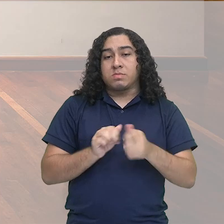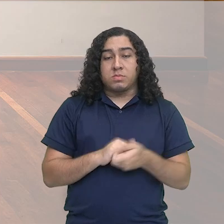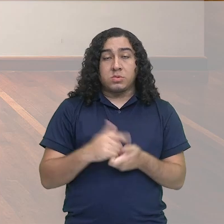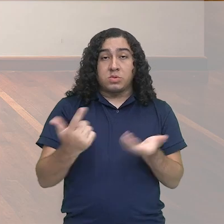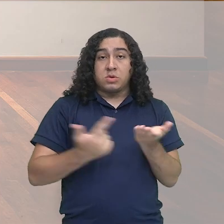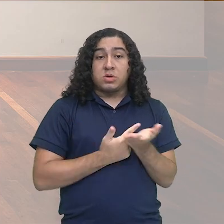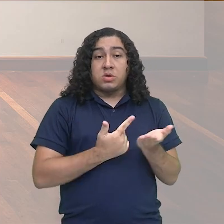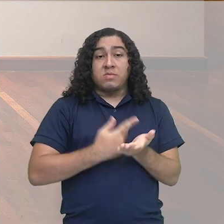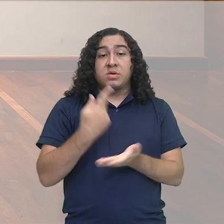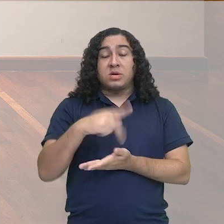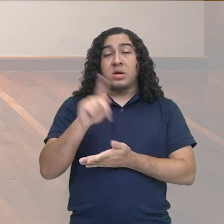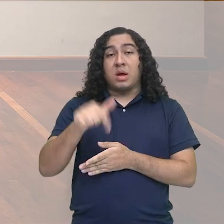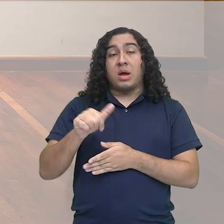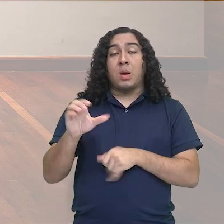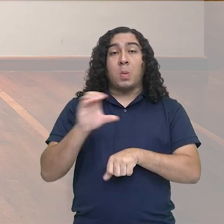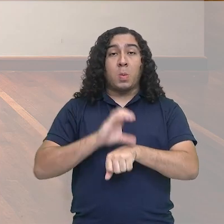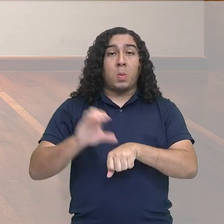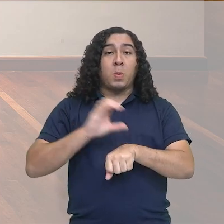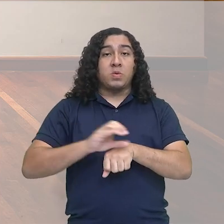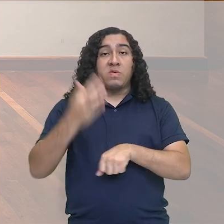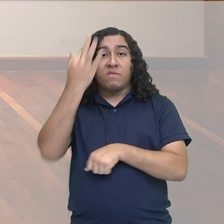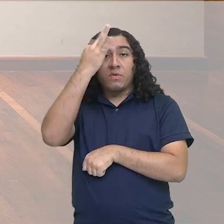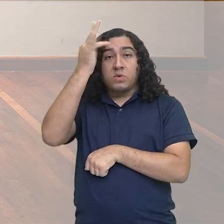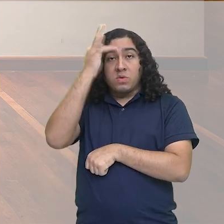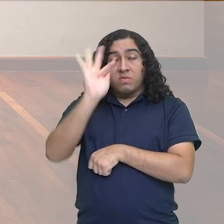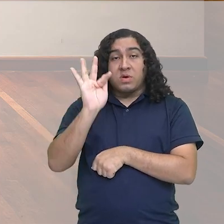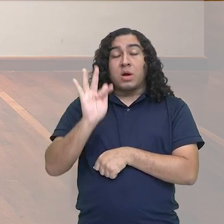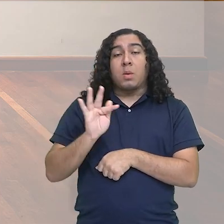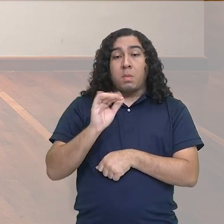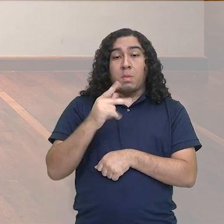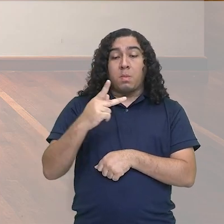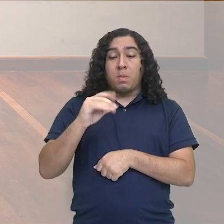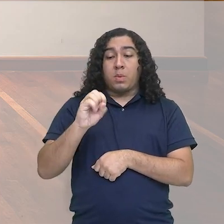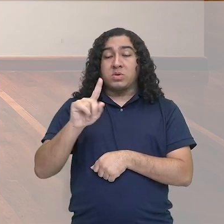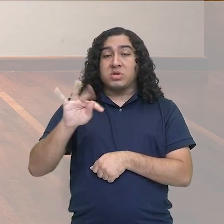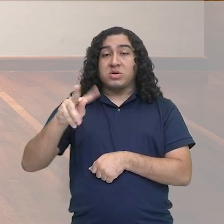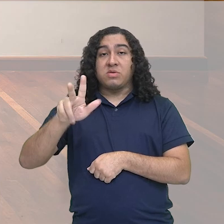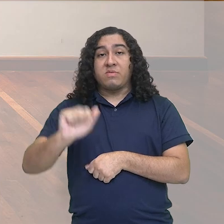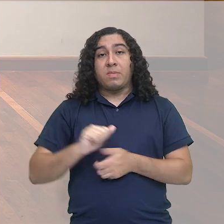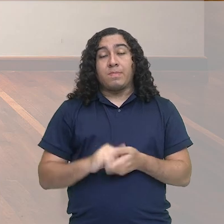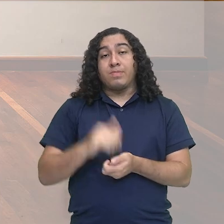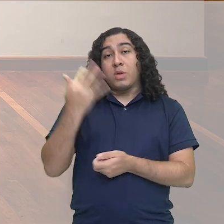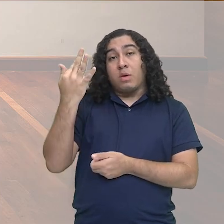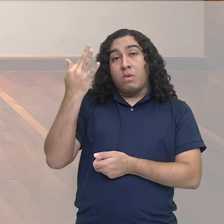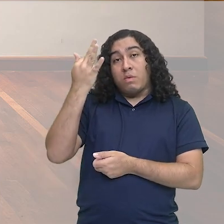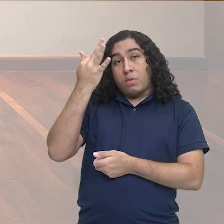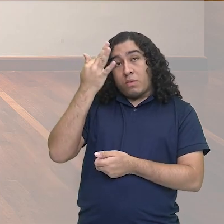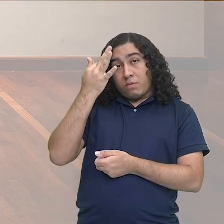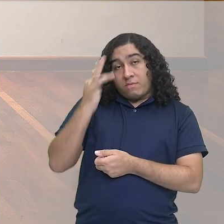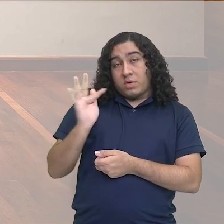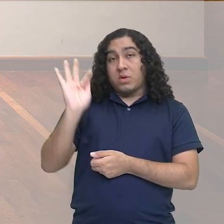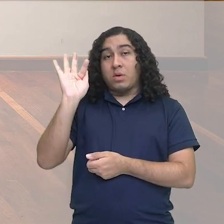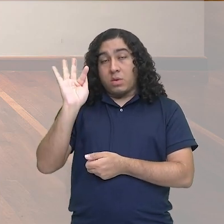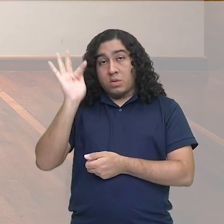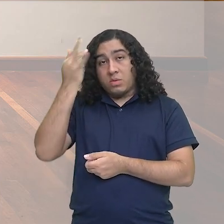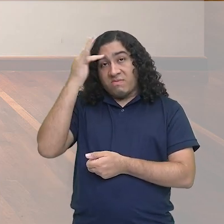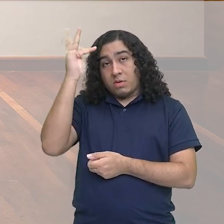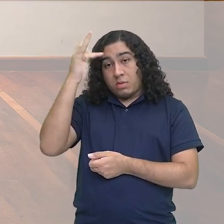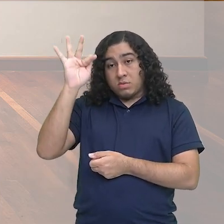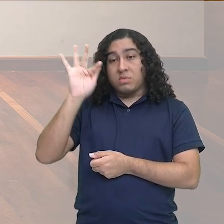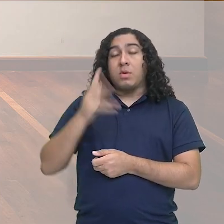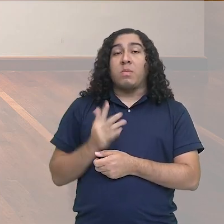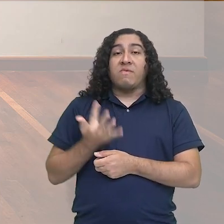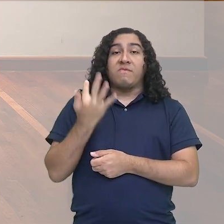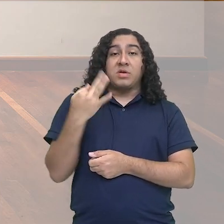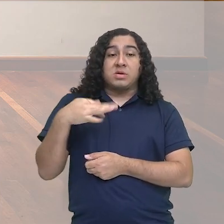chamada Curso de Filosofia Positiva. O filósofo francês descreve a passagem da pré-modernidade